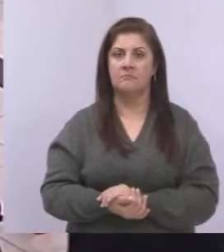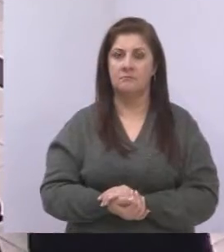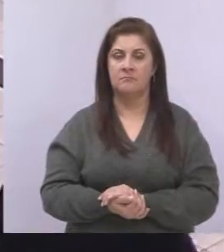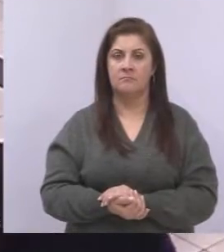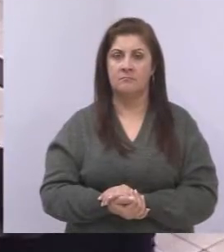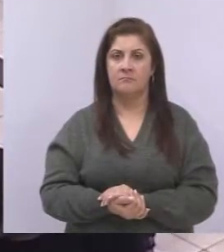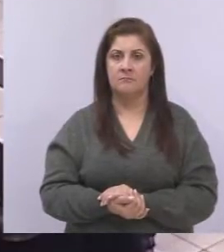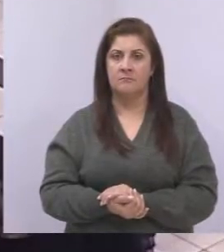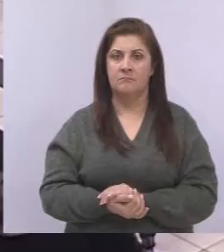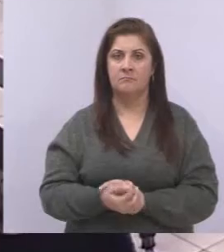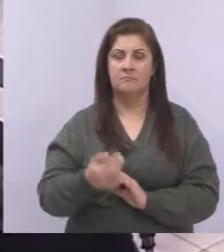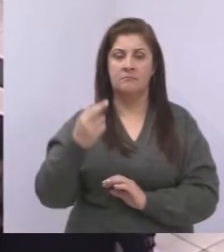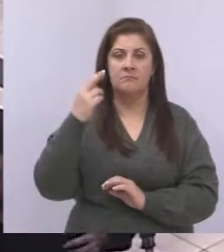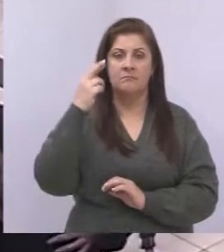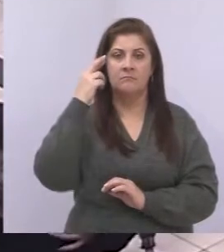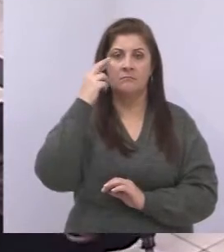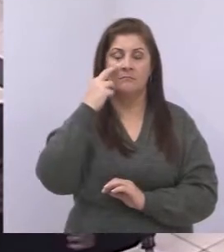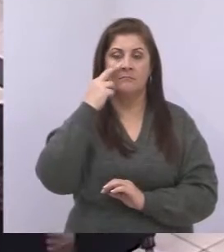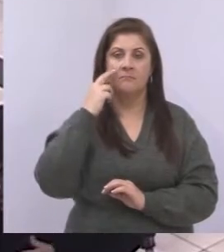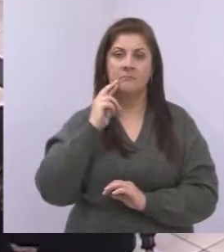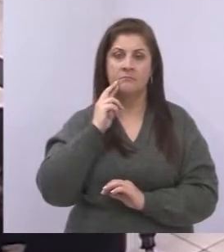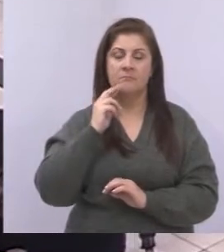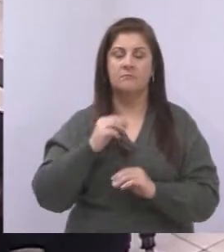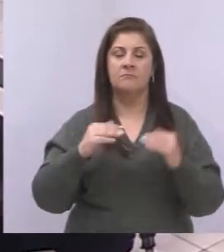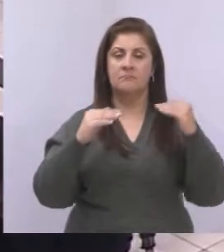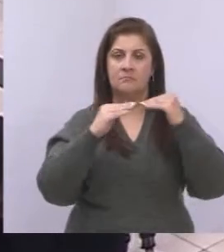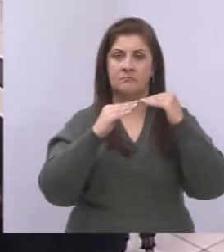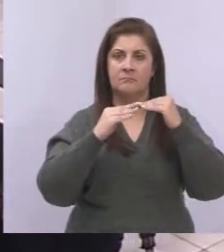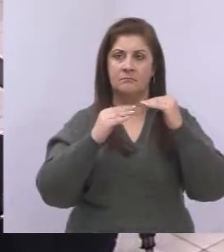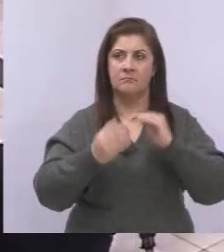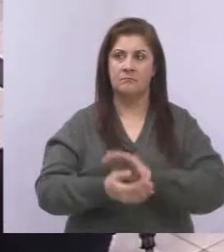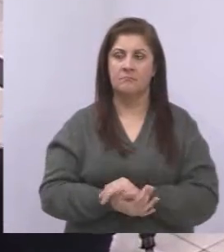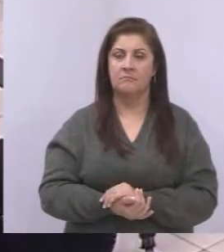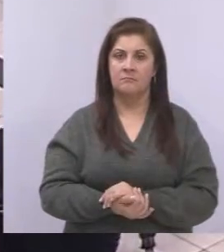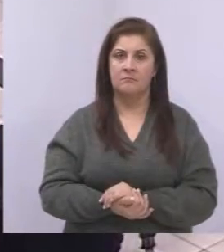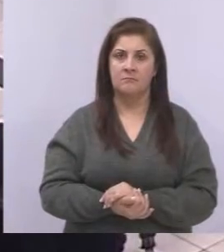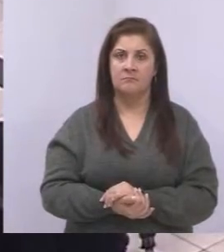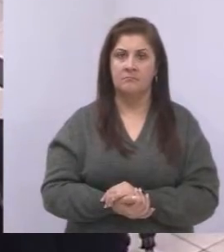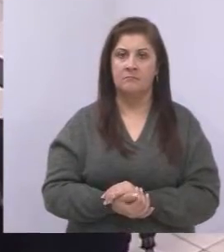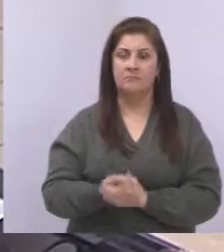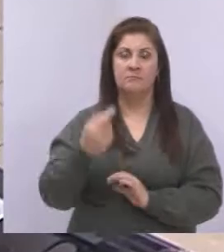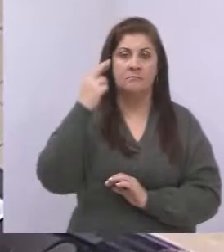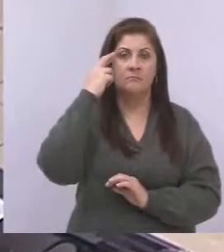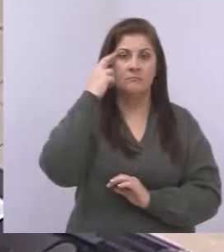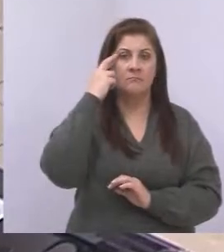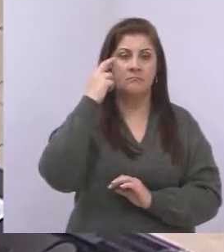Como vota vereador Rogério Timóteo? Favorável. Como